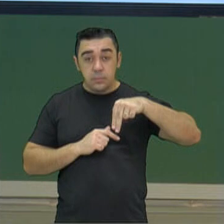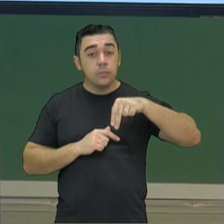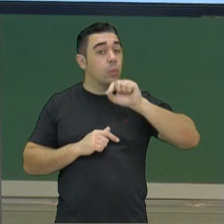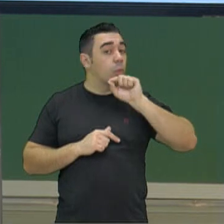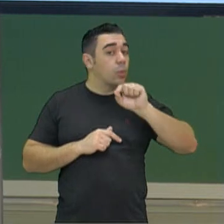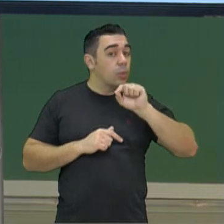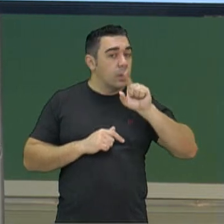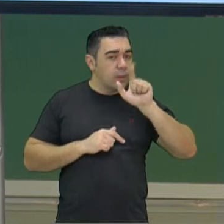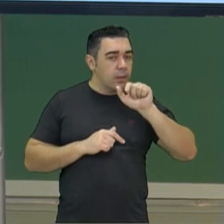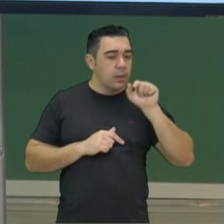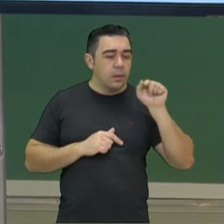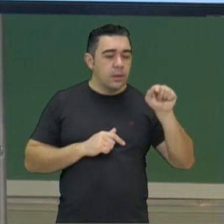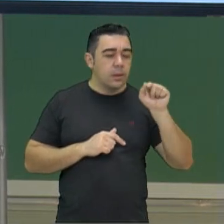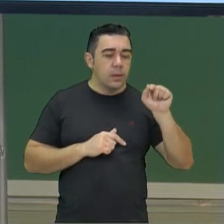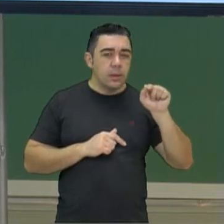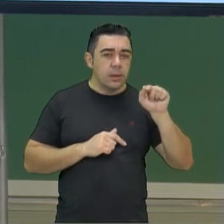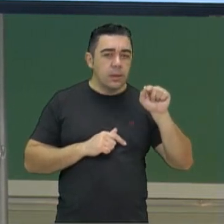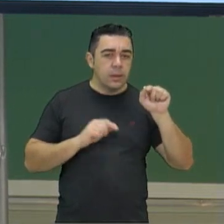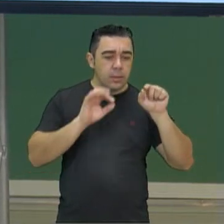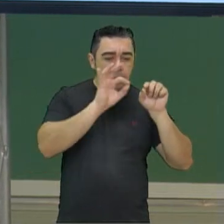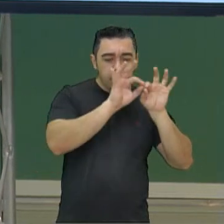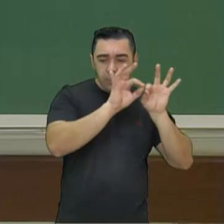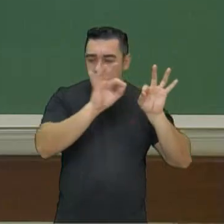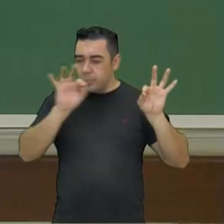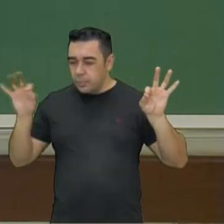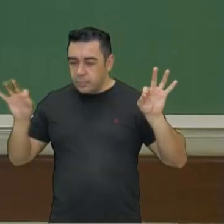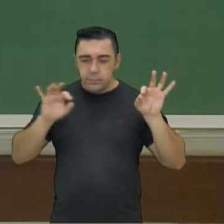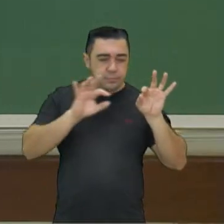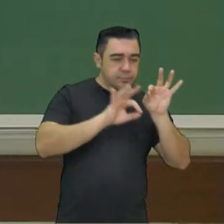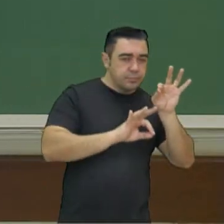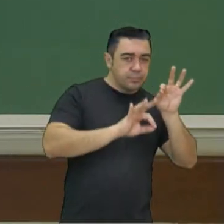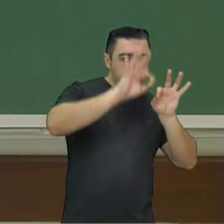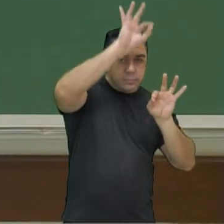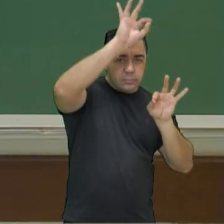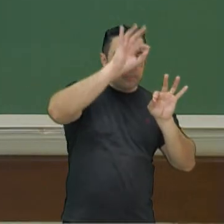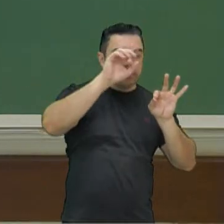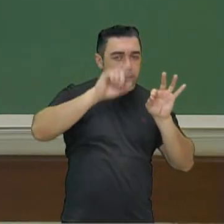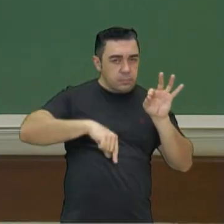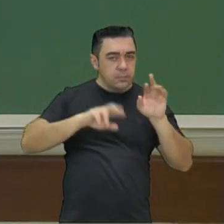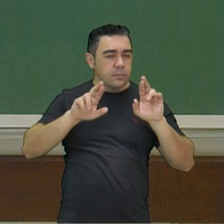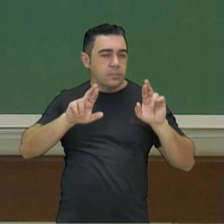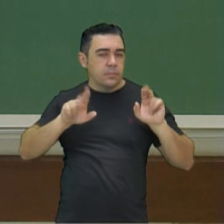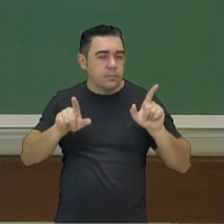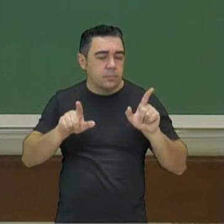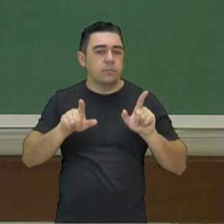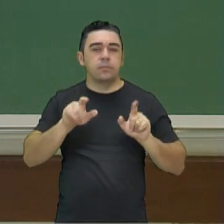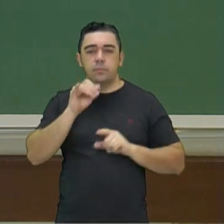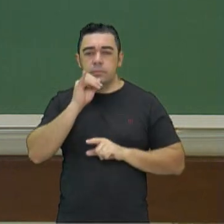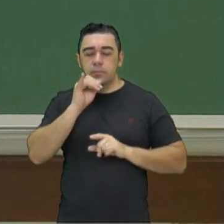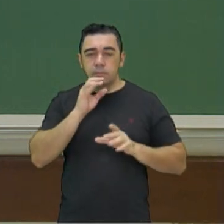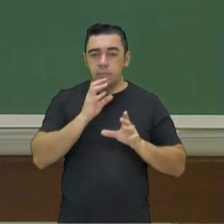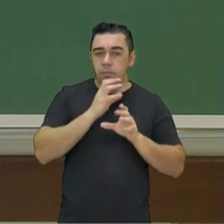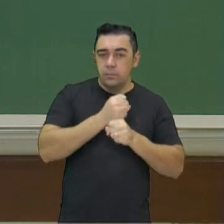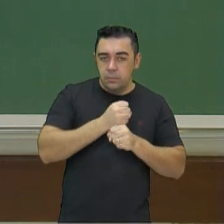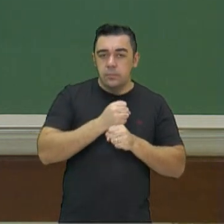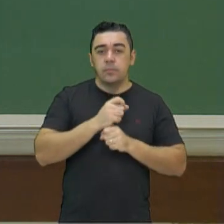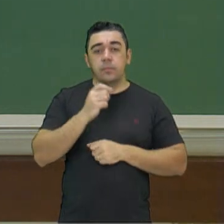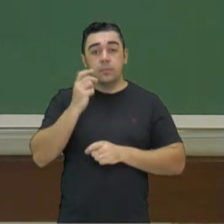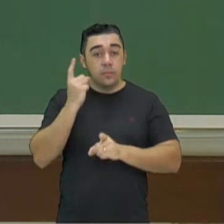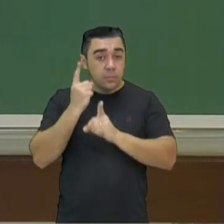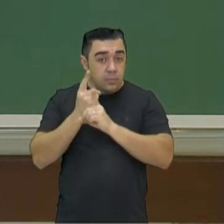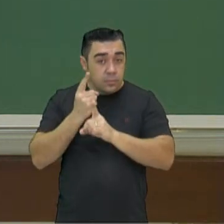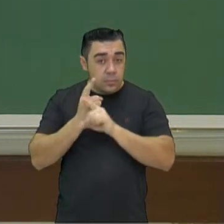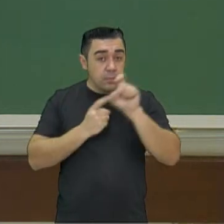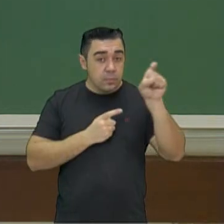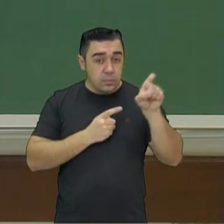do centro. Então, você vai ter que fazer a diferença e a soma desses valores para obter o valor do